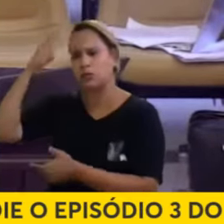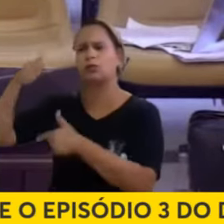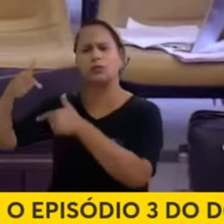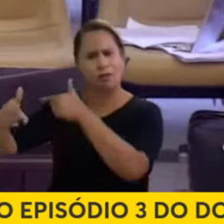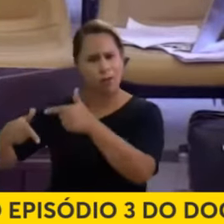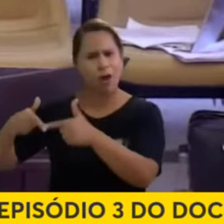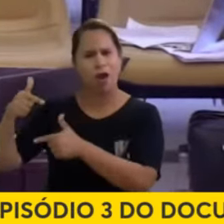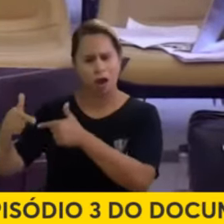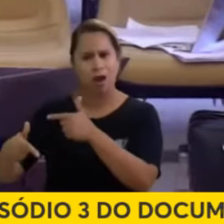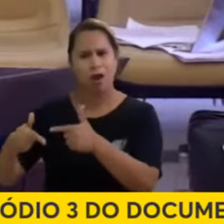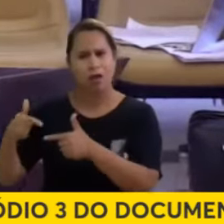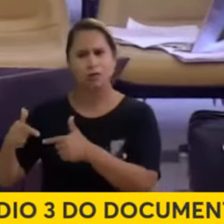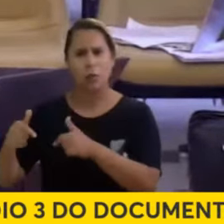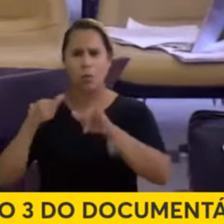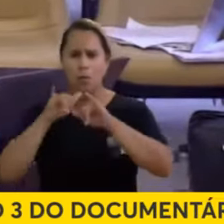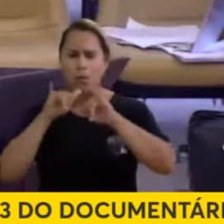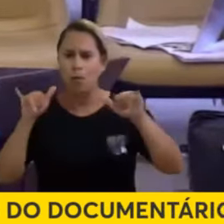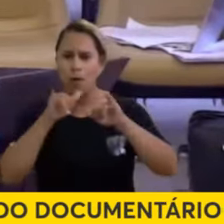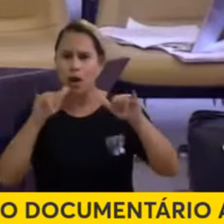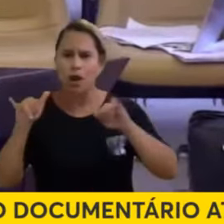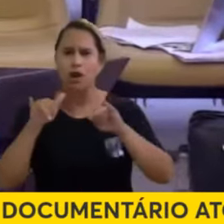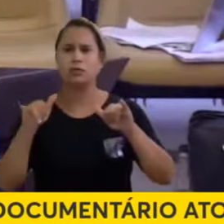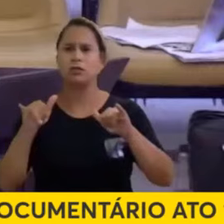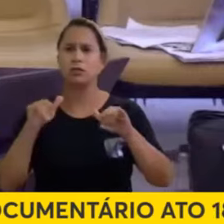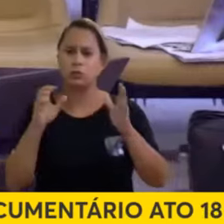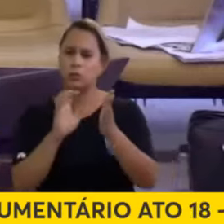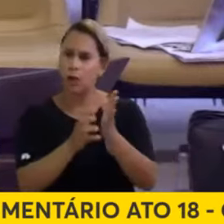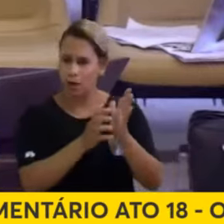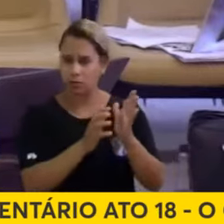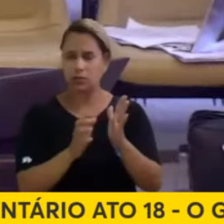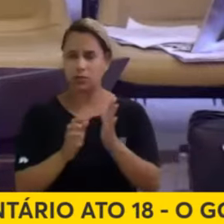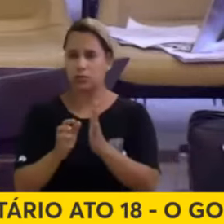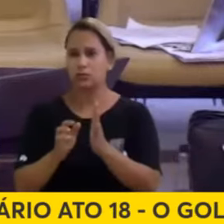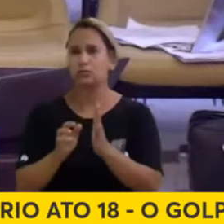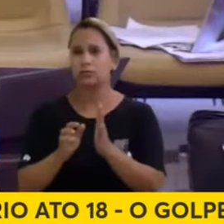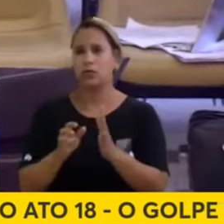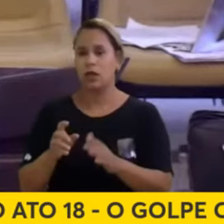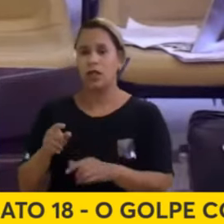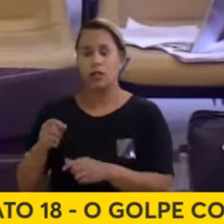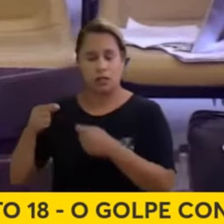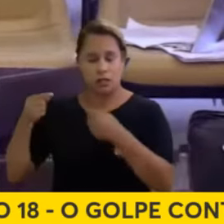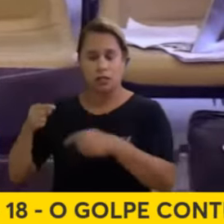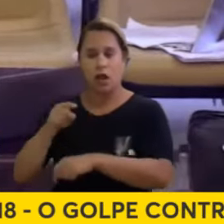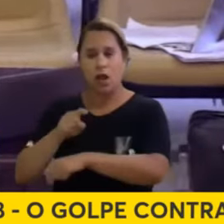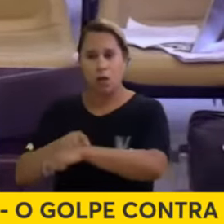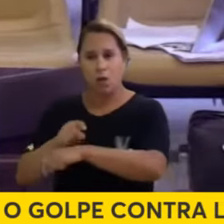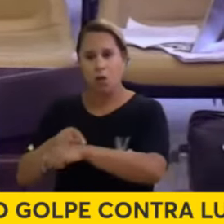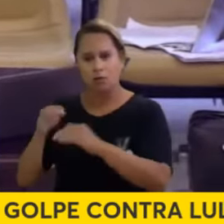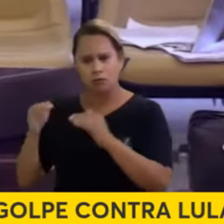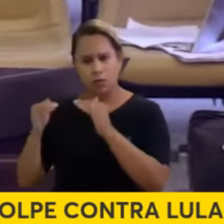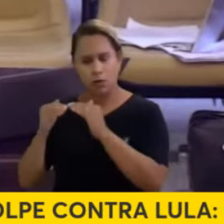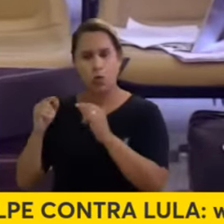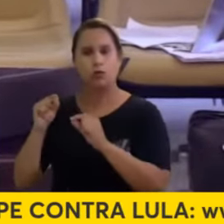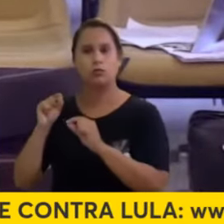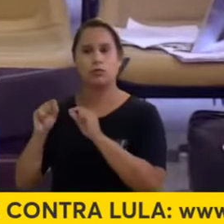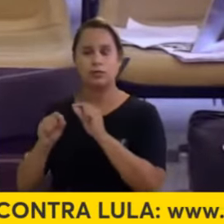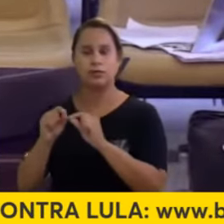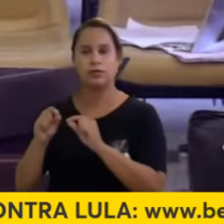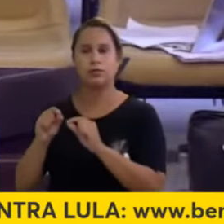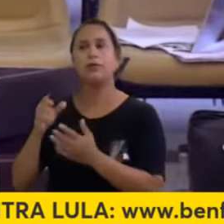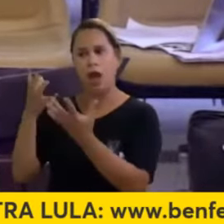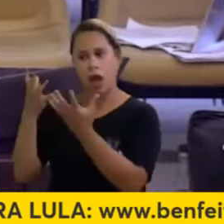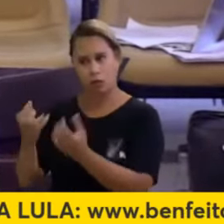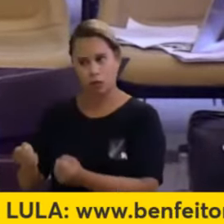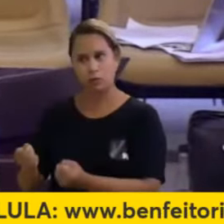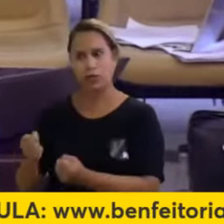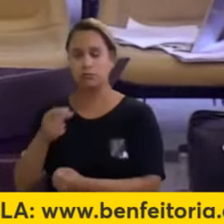Sérgio moro propaganda partidária na hora de fazer o acordo e dizer ó amigo você recebe aqui 1 milhão e tanto se você assumir que foi pro Sérgio moro porque sabe quando foi isso